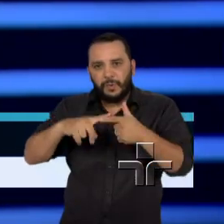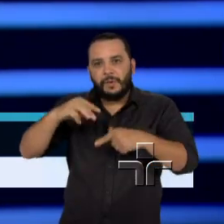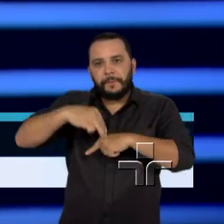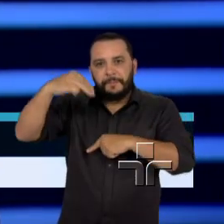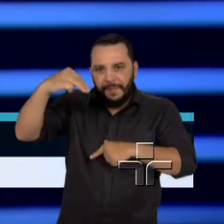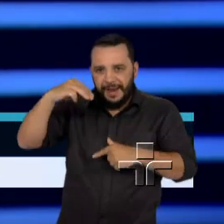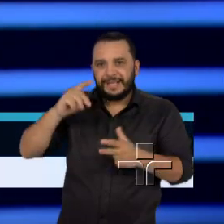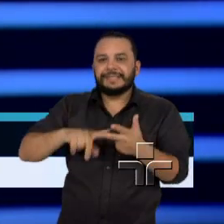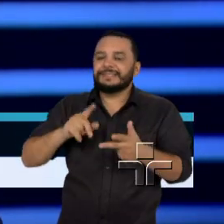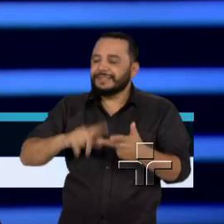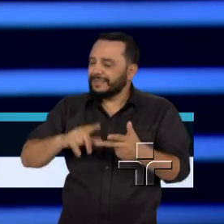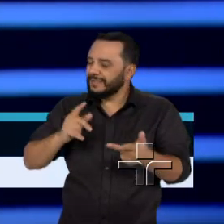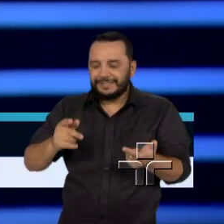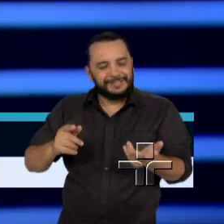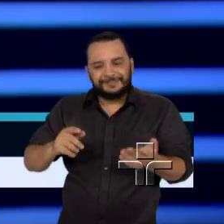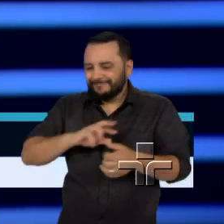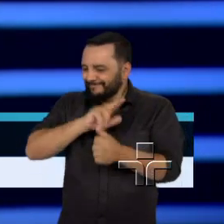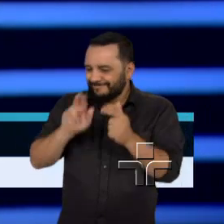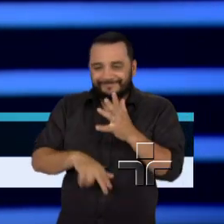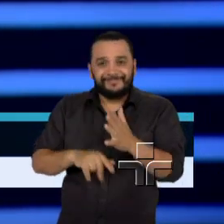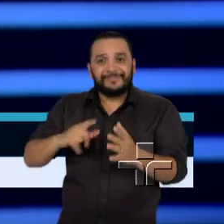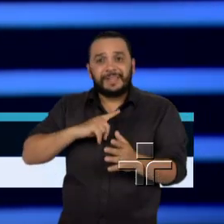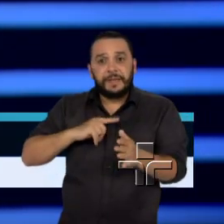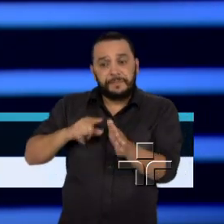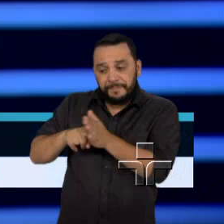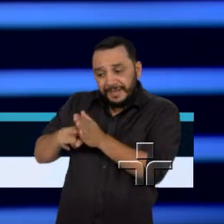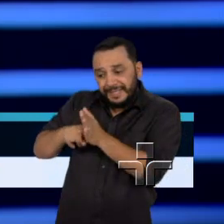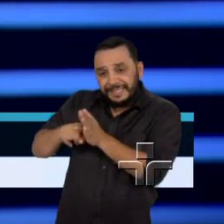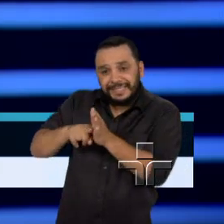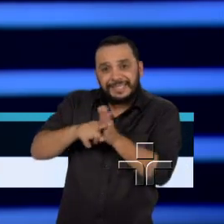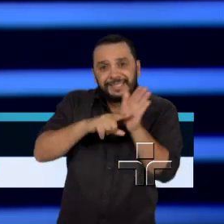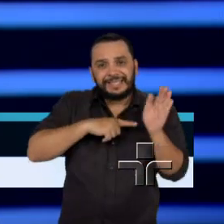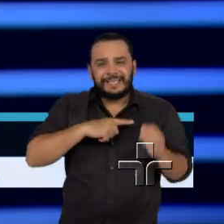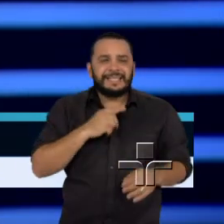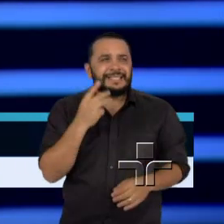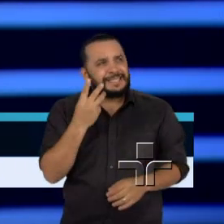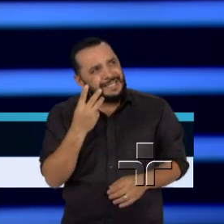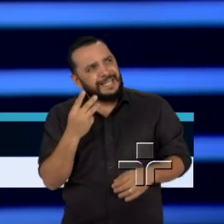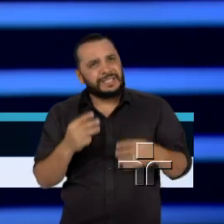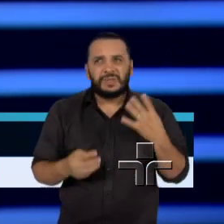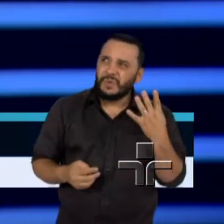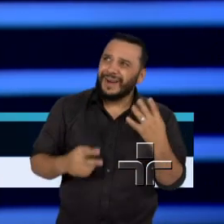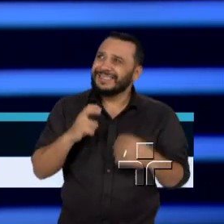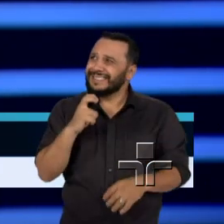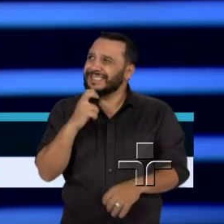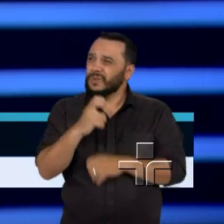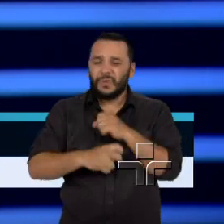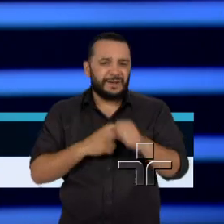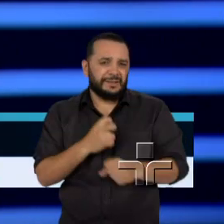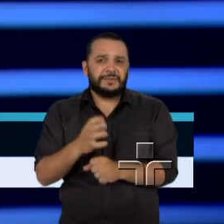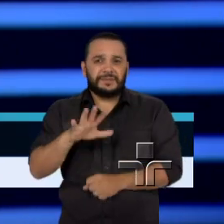da pesquisa deles. Então, são pesquisas que duram 3, 4, 5 anos. Eu tive agora 3